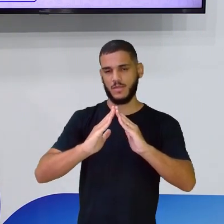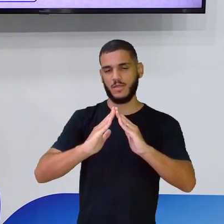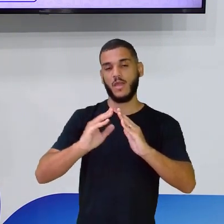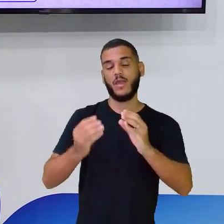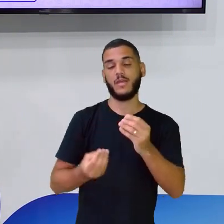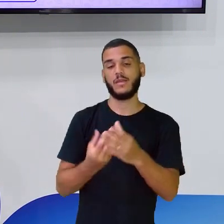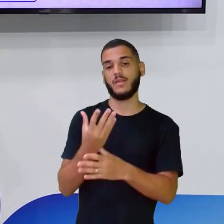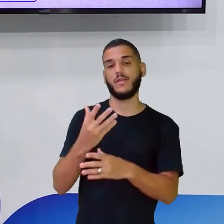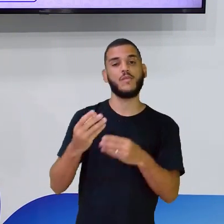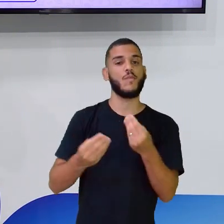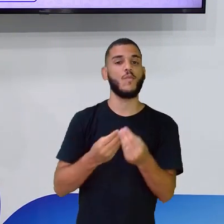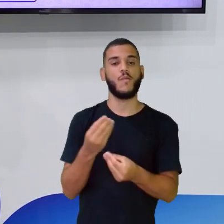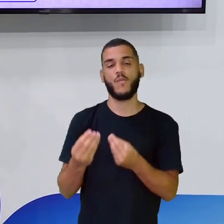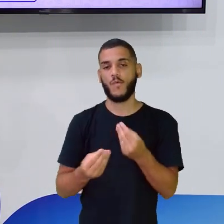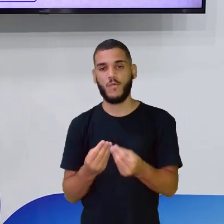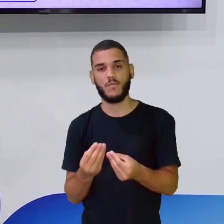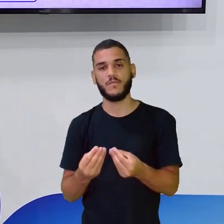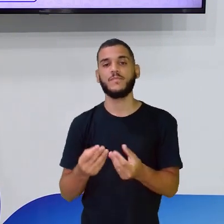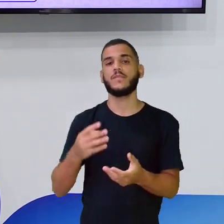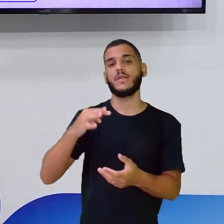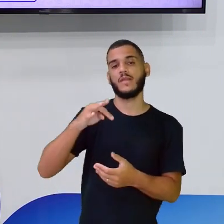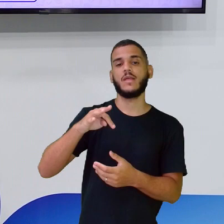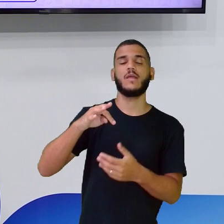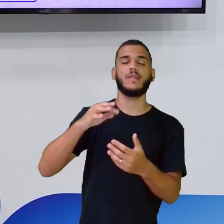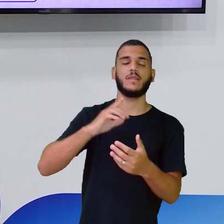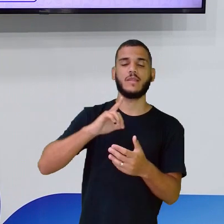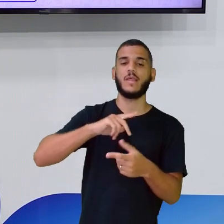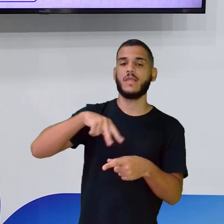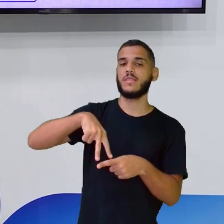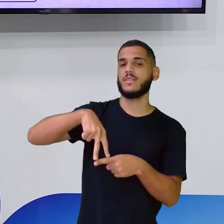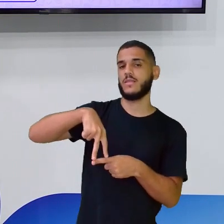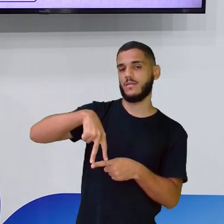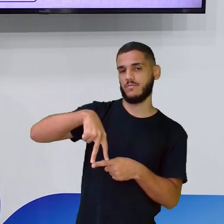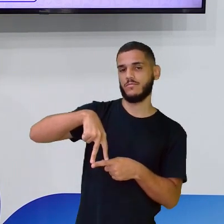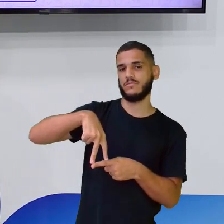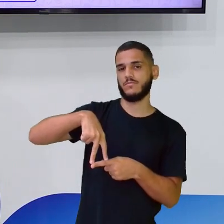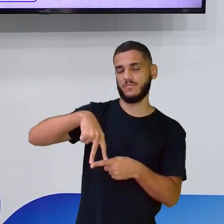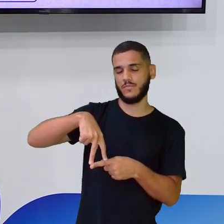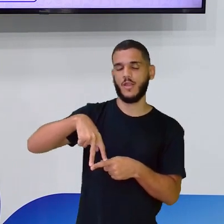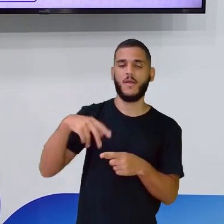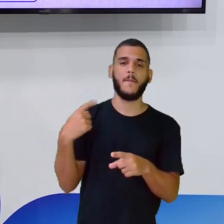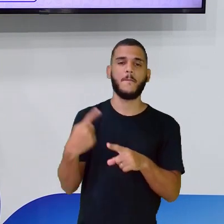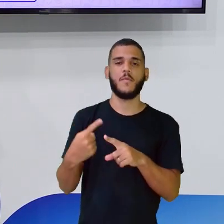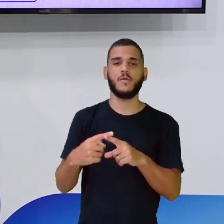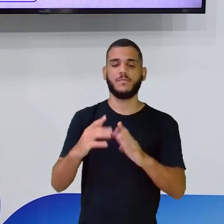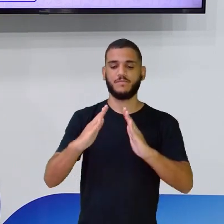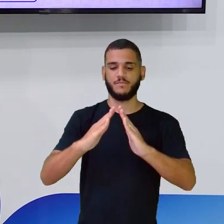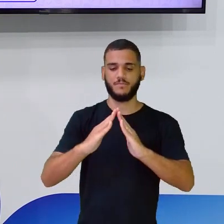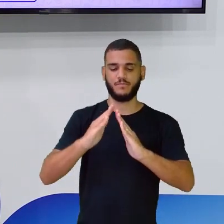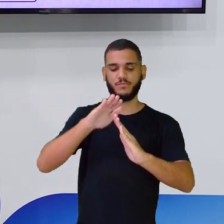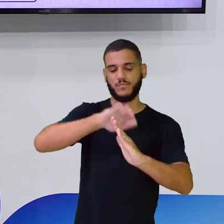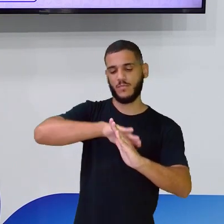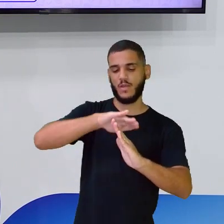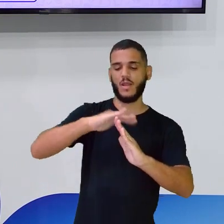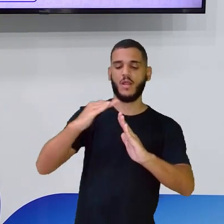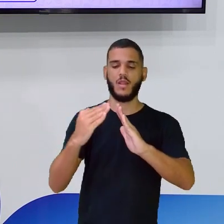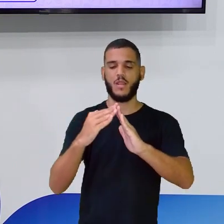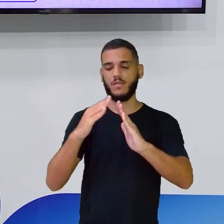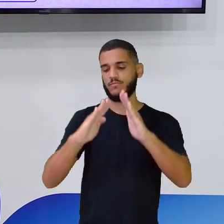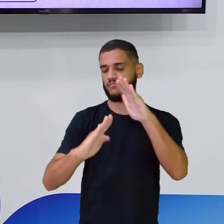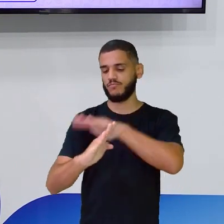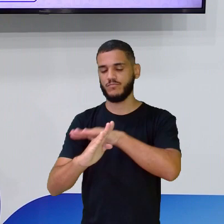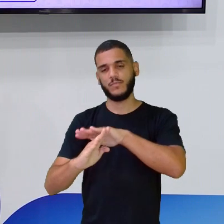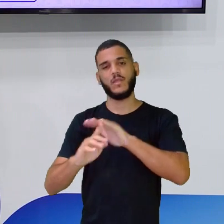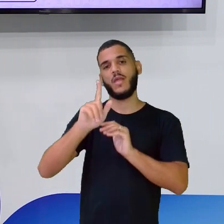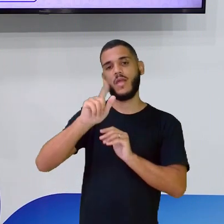triângulos. As faces laterais de uma pirâmide serão sempre triângulos, mas isso é outro papo,